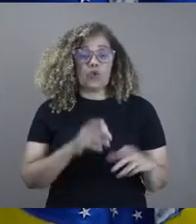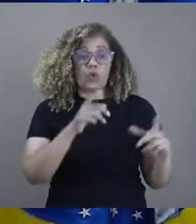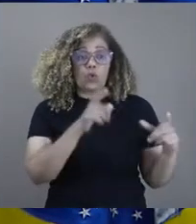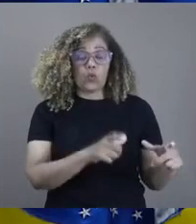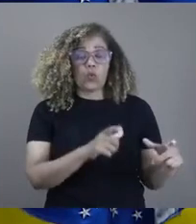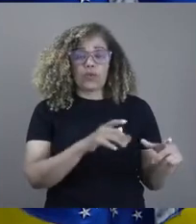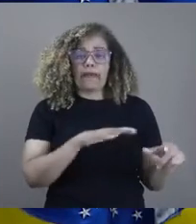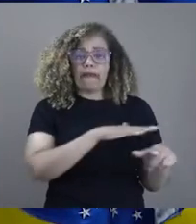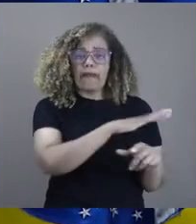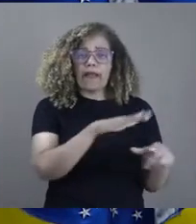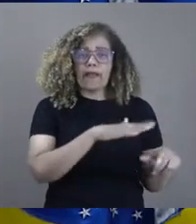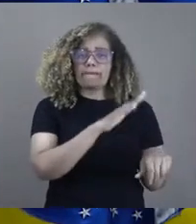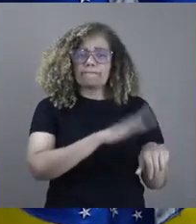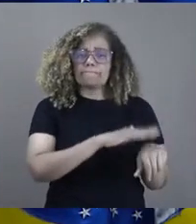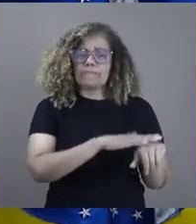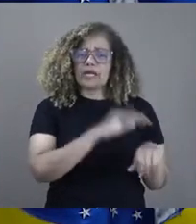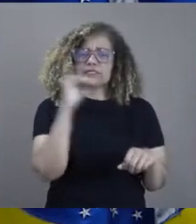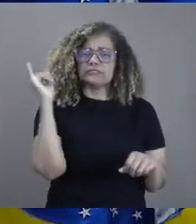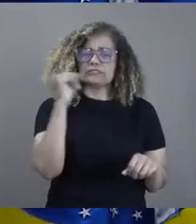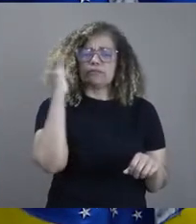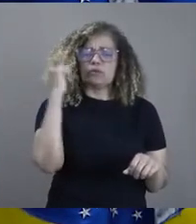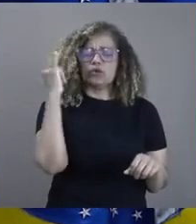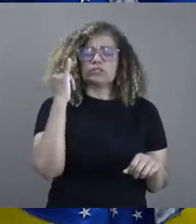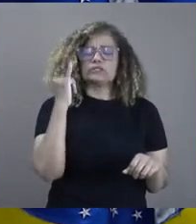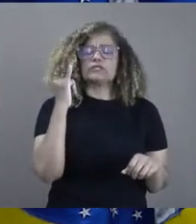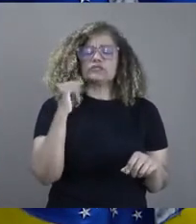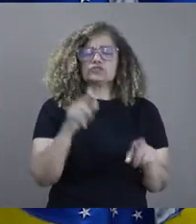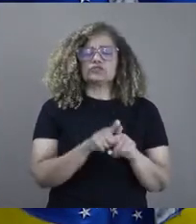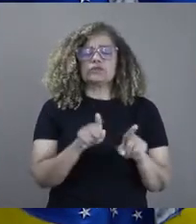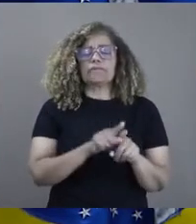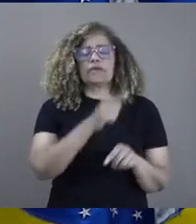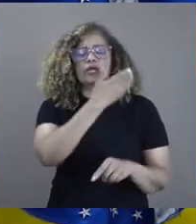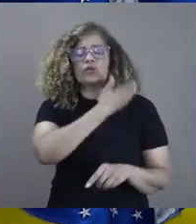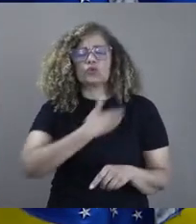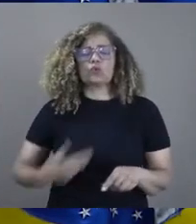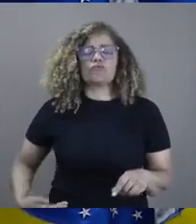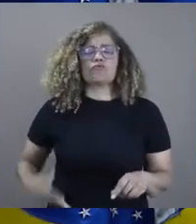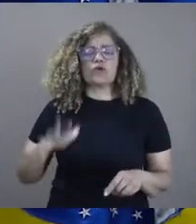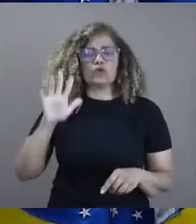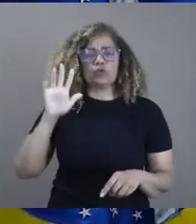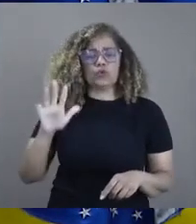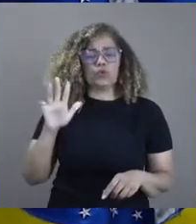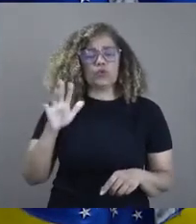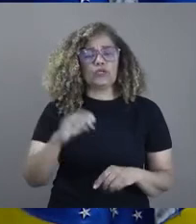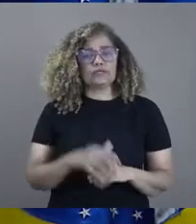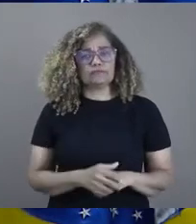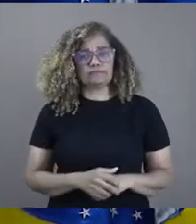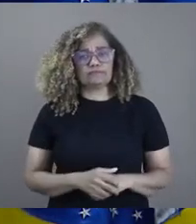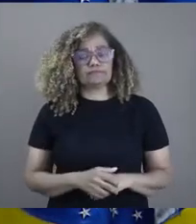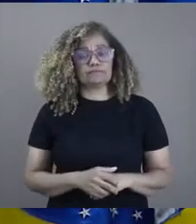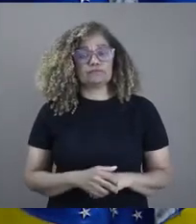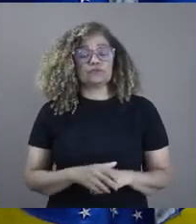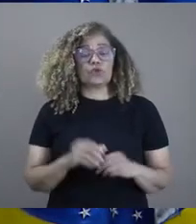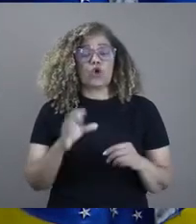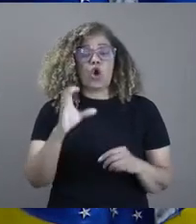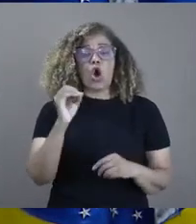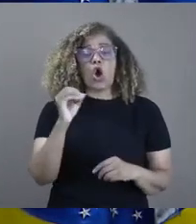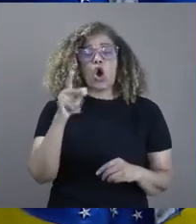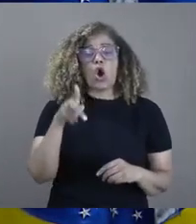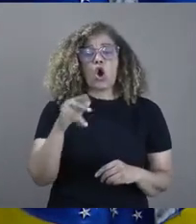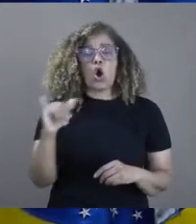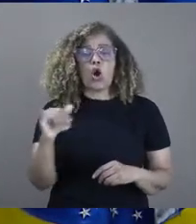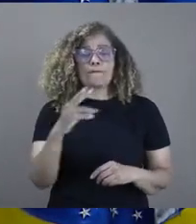internacional do governo Lula 3 o outro é a cop3